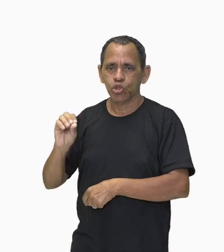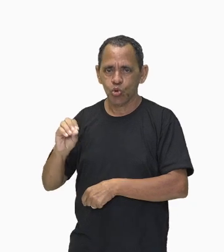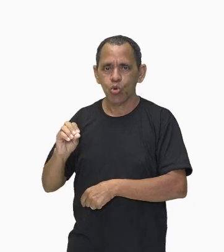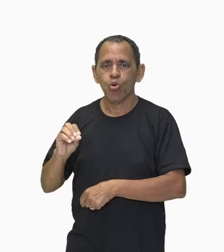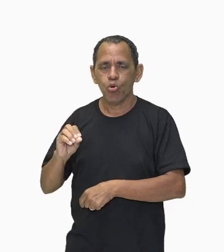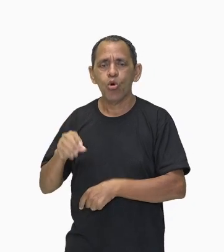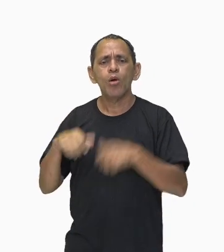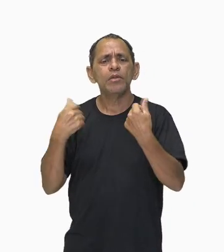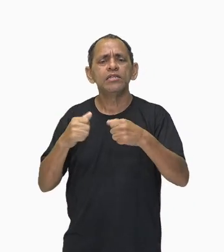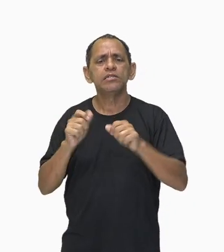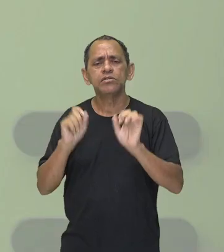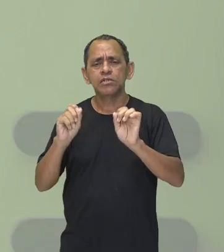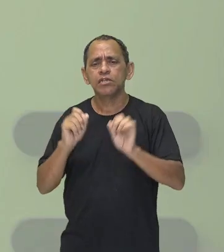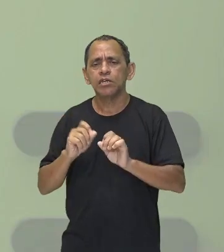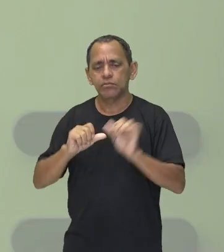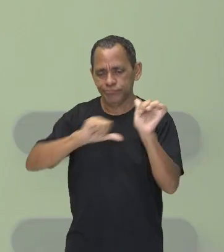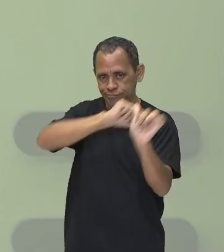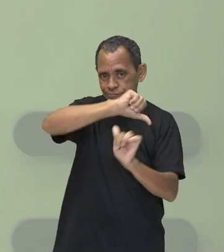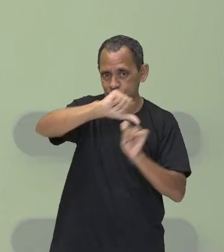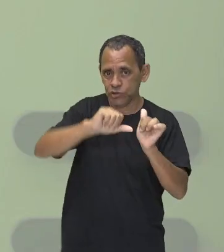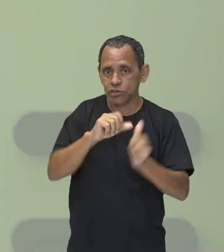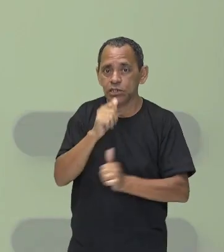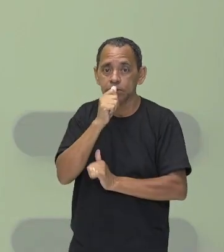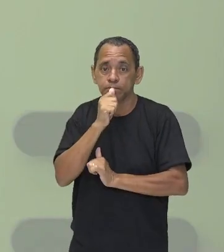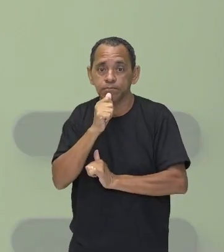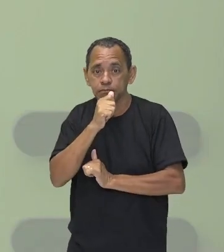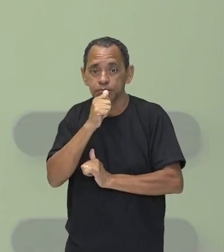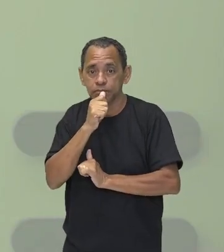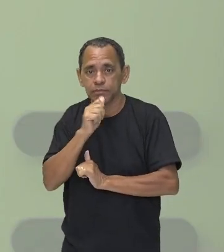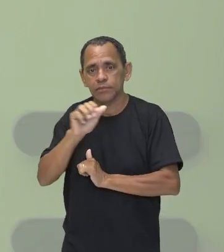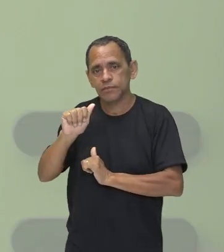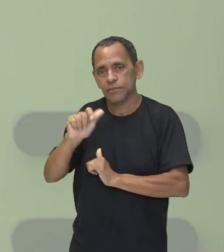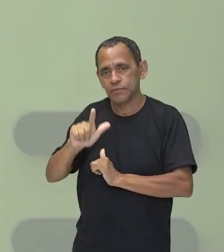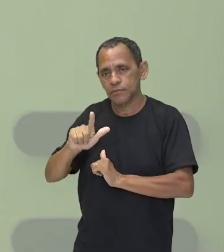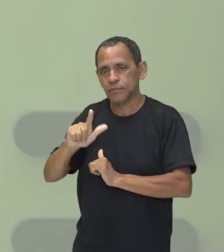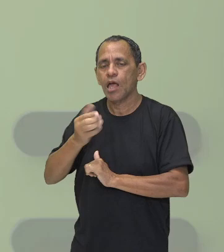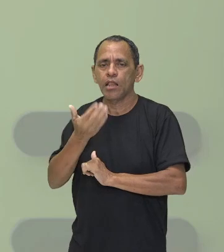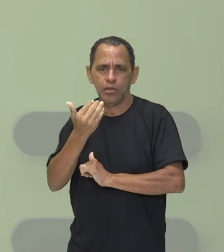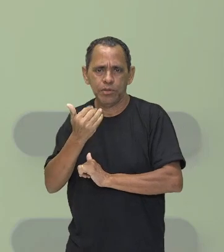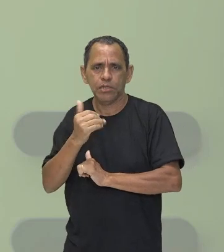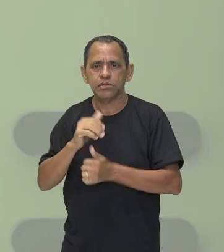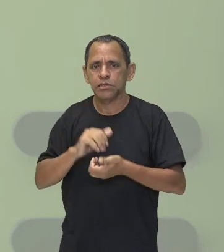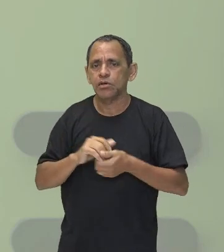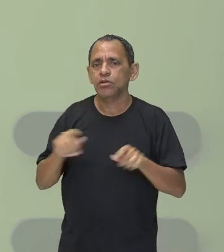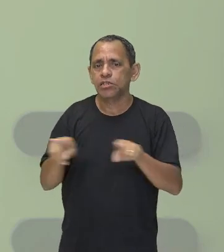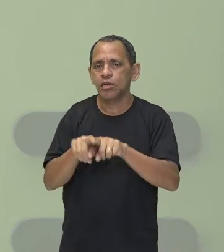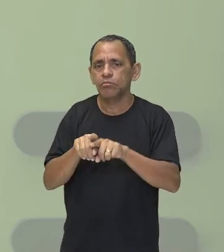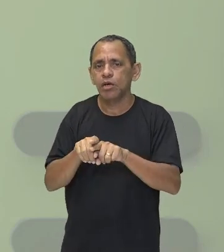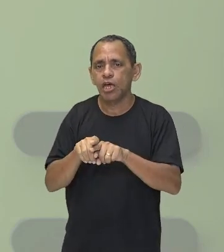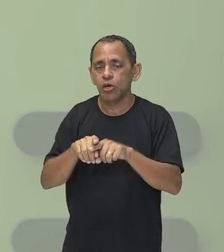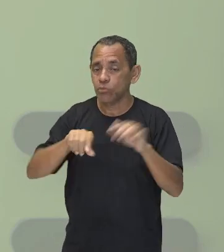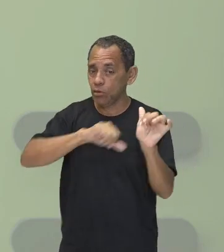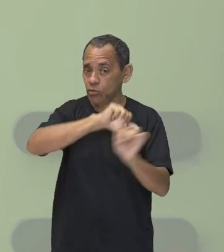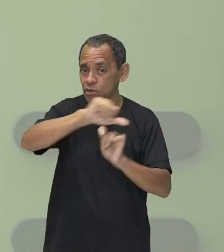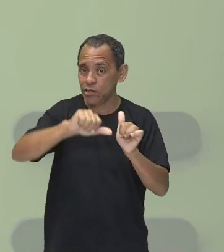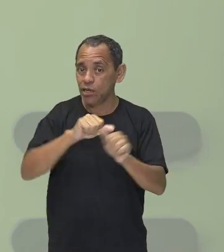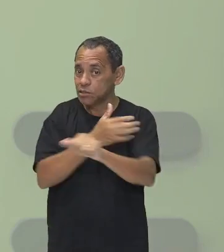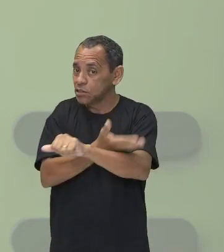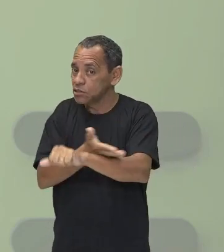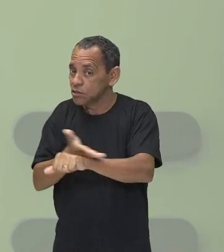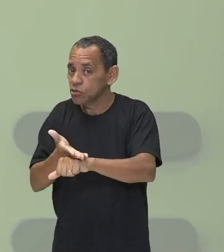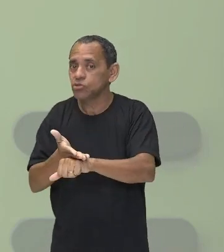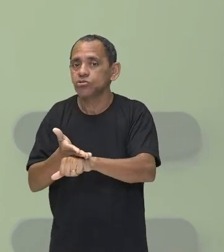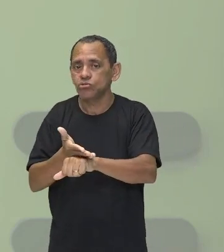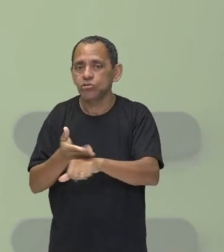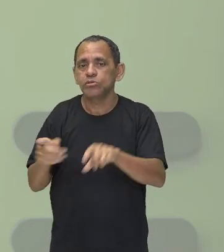e terapia. Percebam, mudança na dieta é uma mudança de hábito também necessária. Então, desde o início eu já venho mostrando